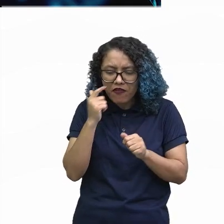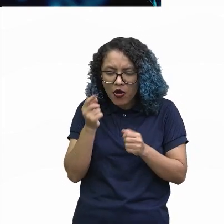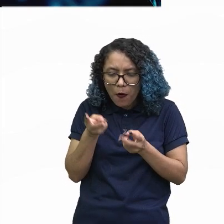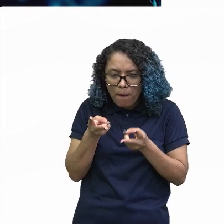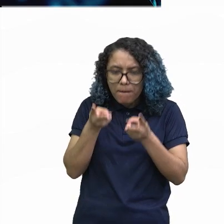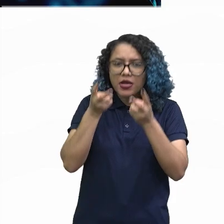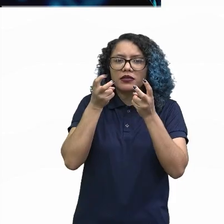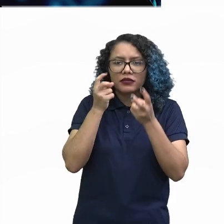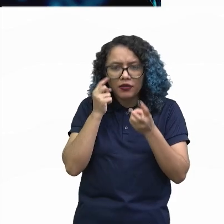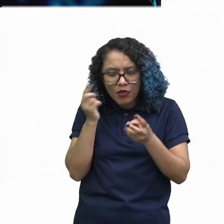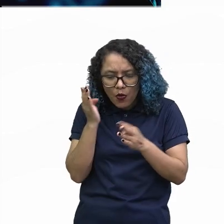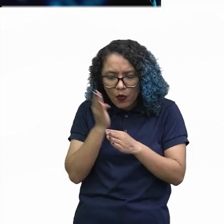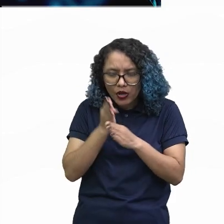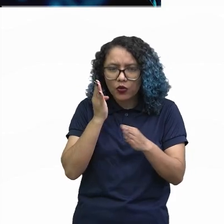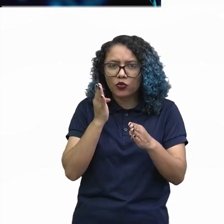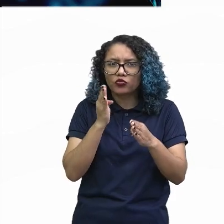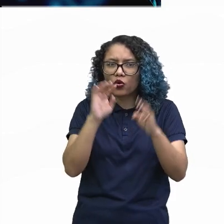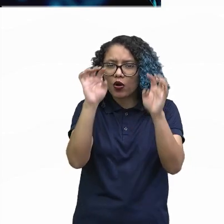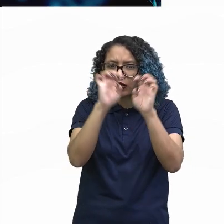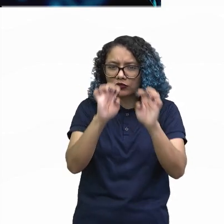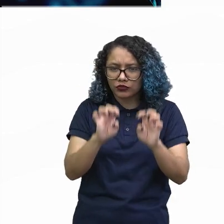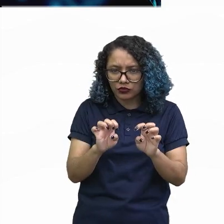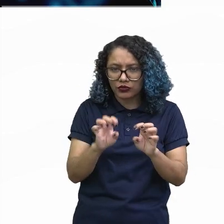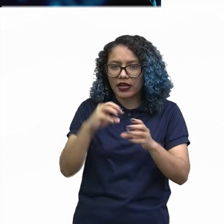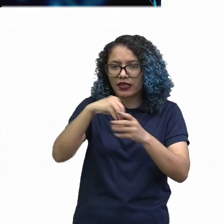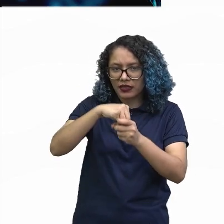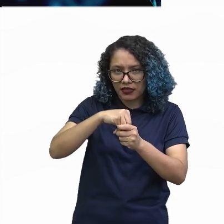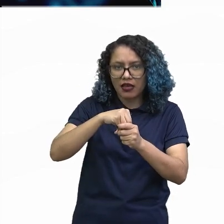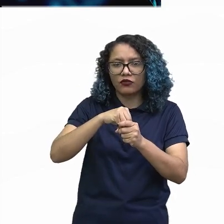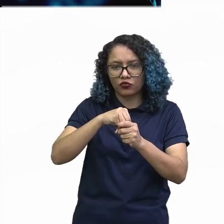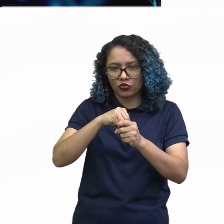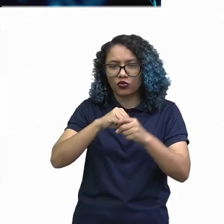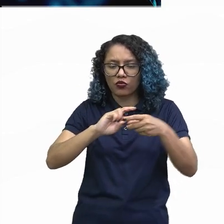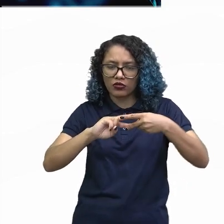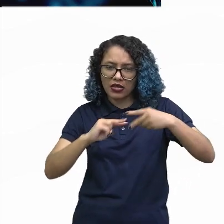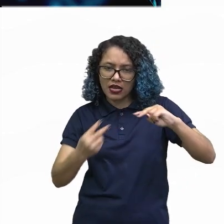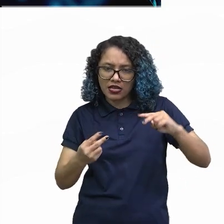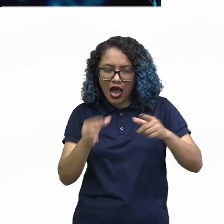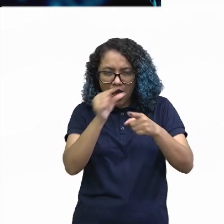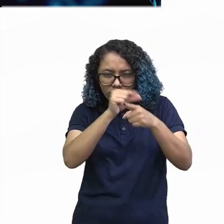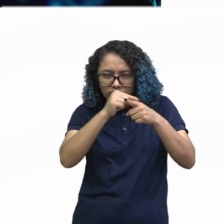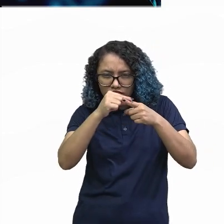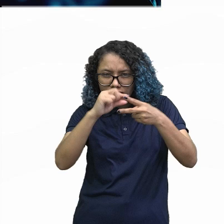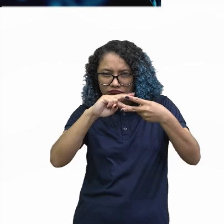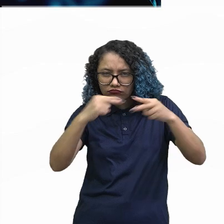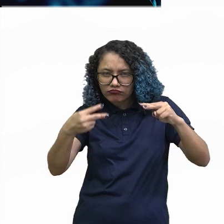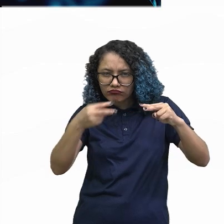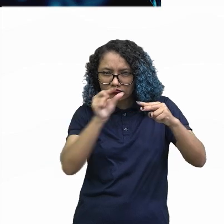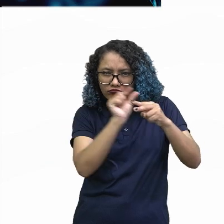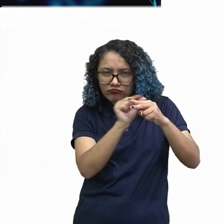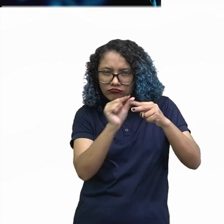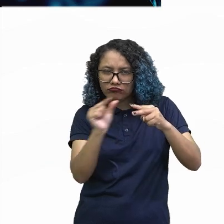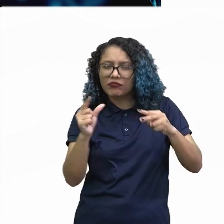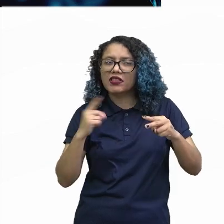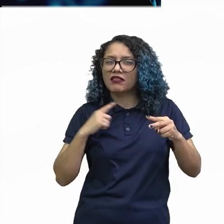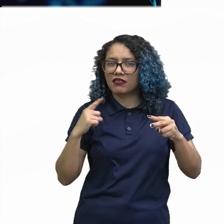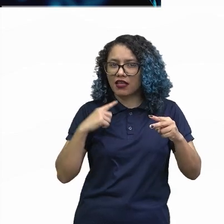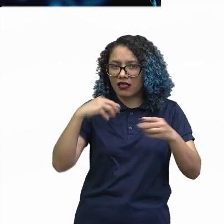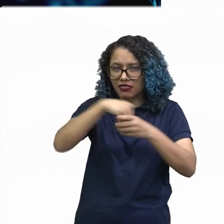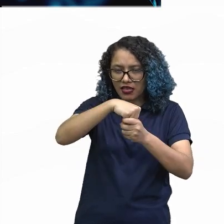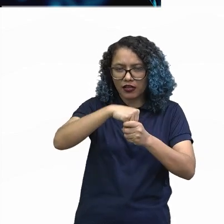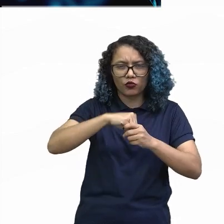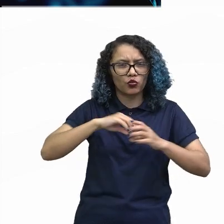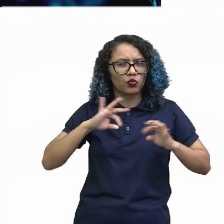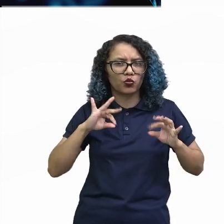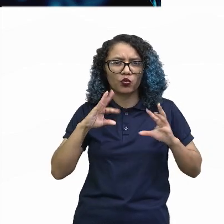tridimensional e que é o DNA que vai carregar o gene, o DNA que vai carregar o material genético que dá